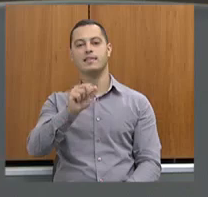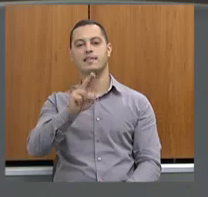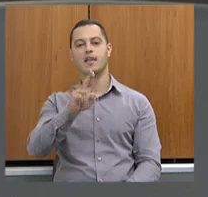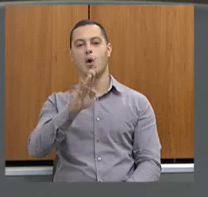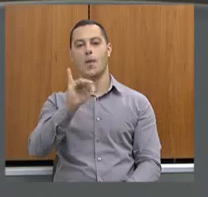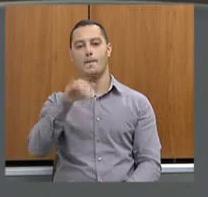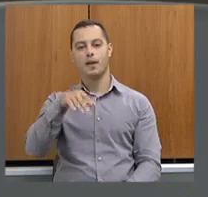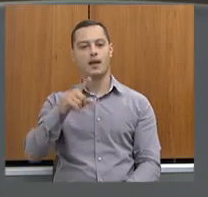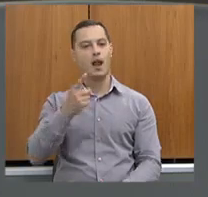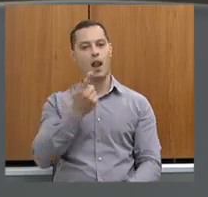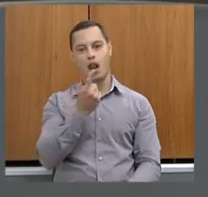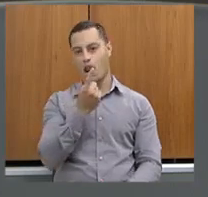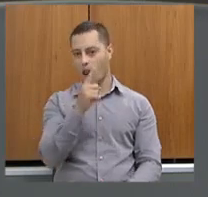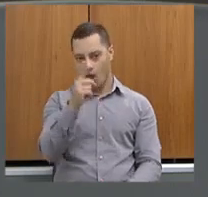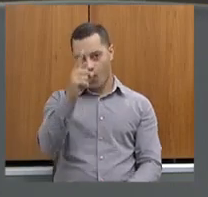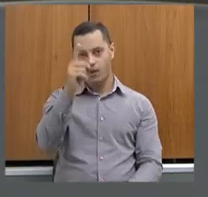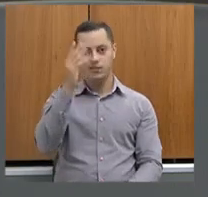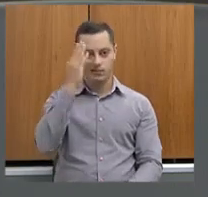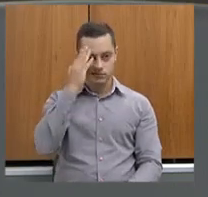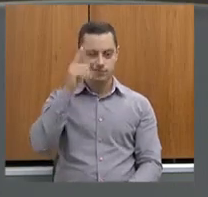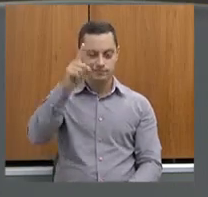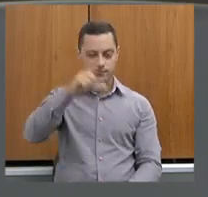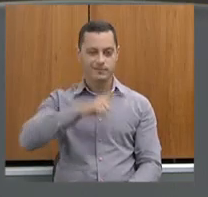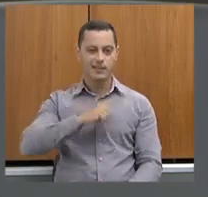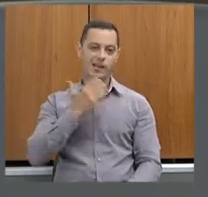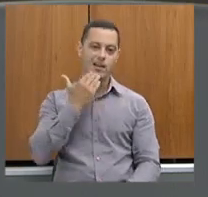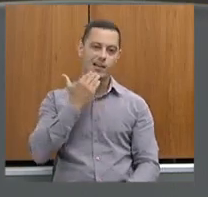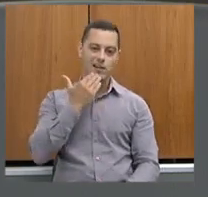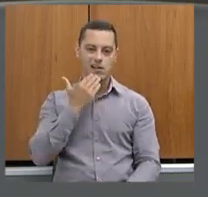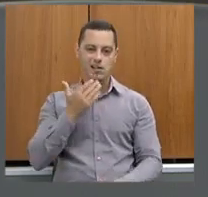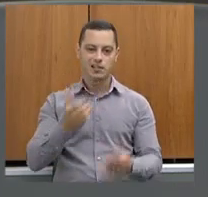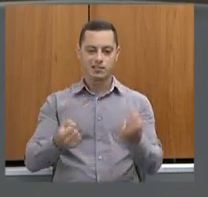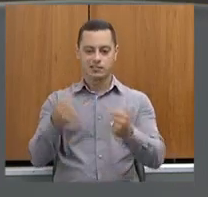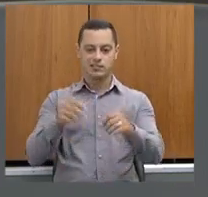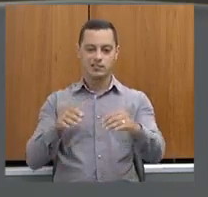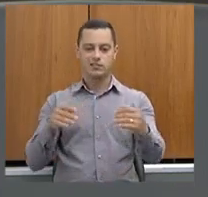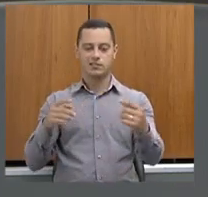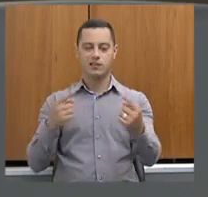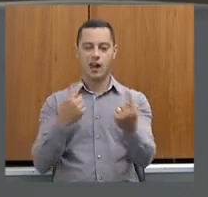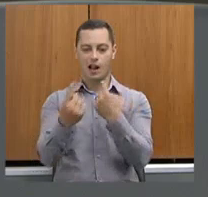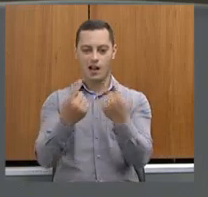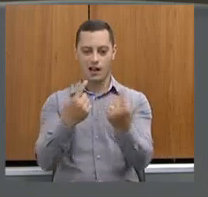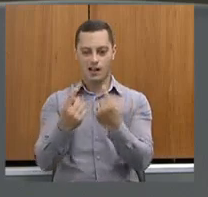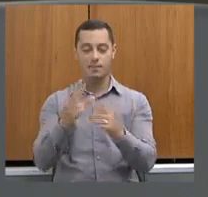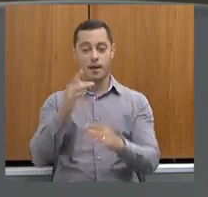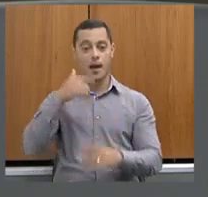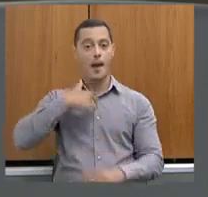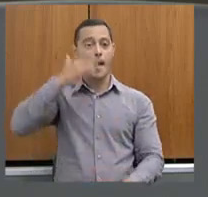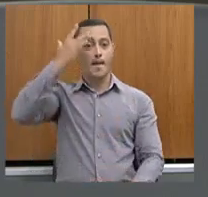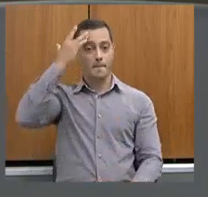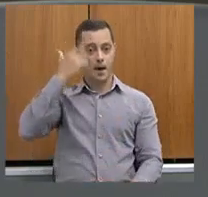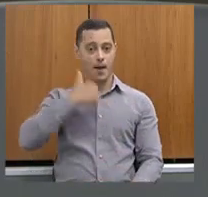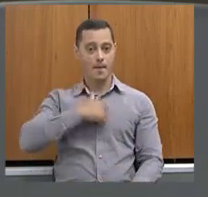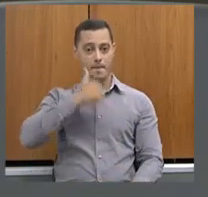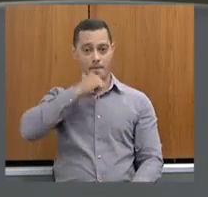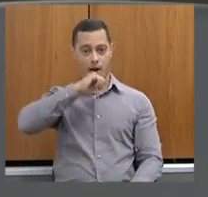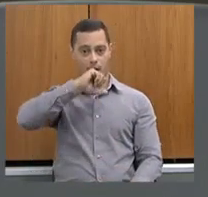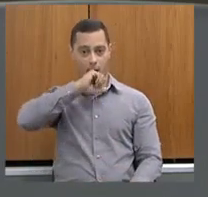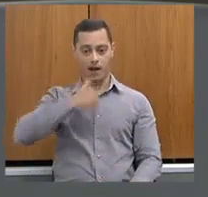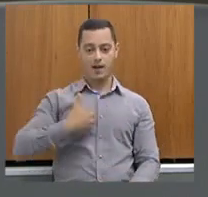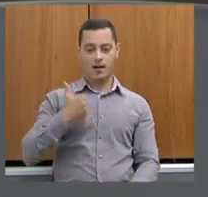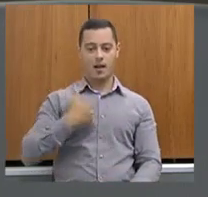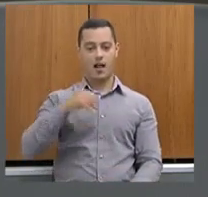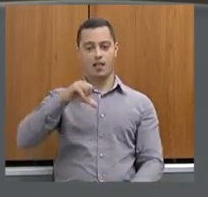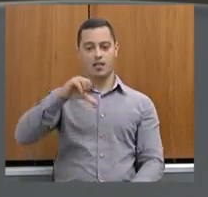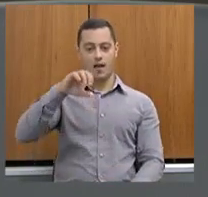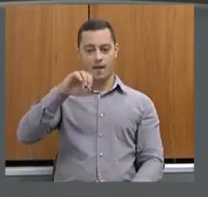horríveis que nós estamos tendo lá mas eu amanhã minha querida mãe faz 90 anos e eu tenho que pegar